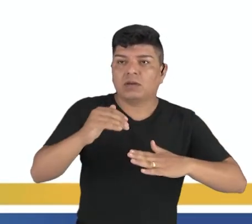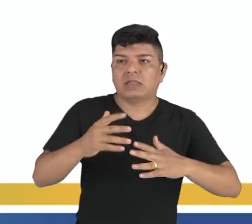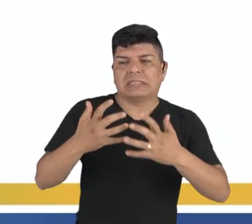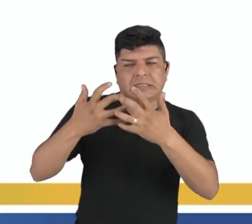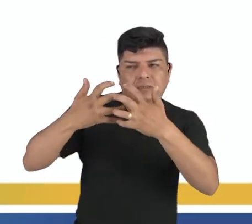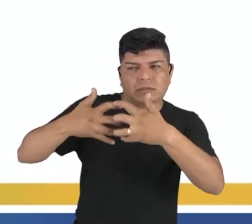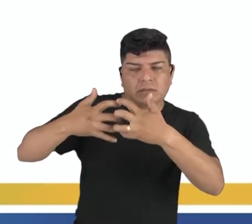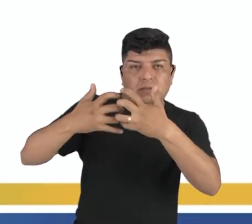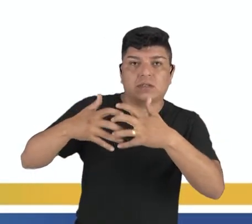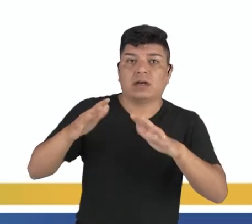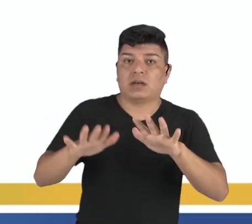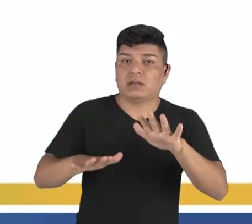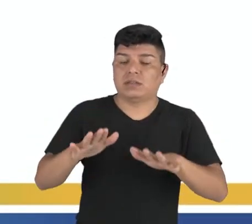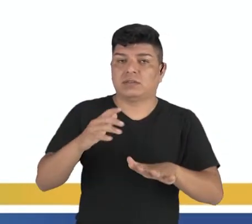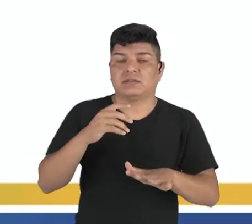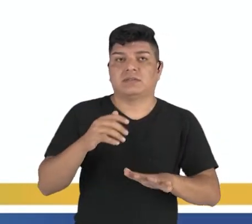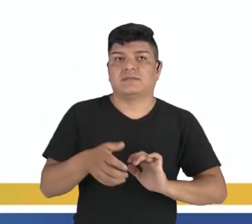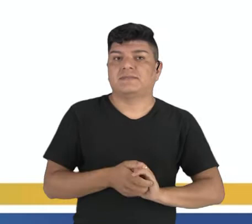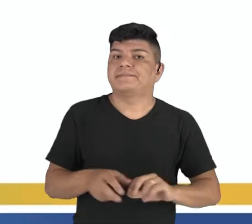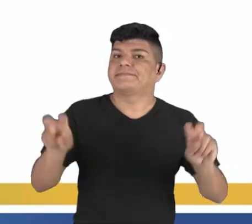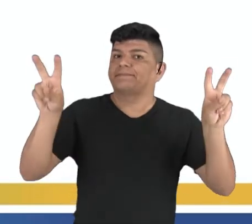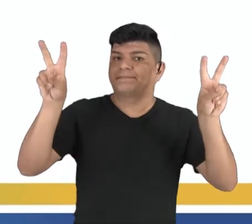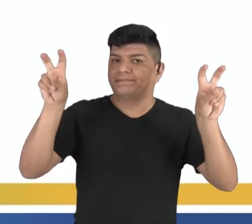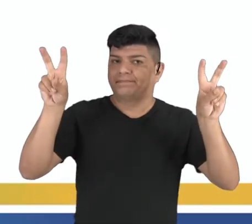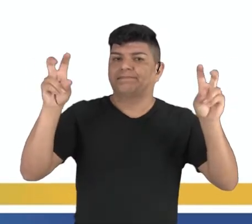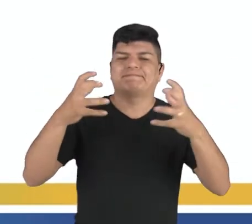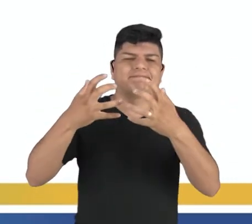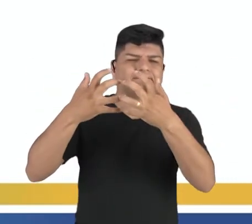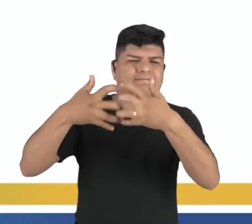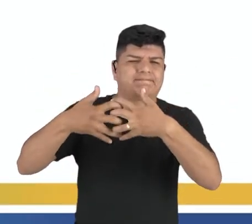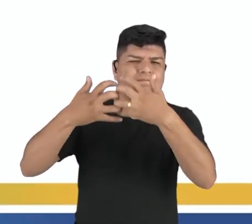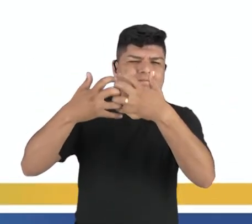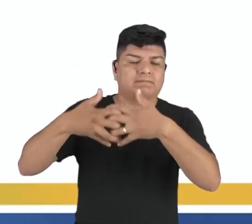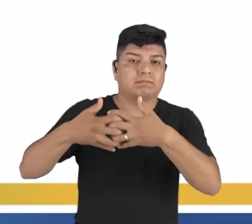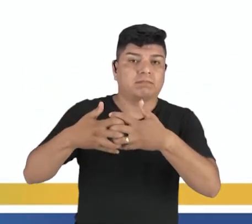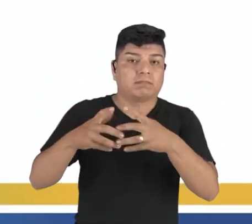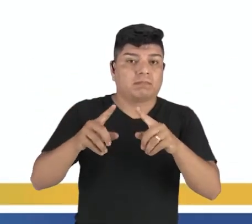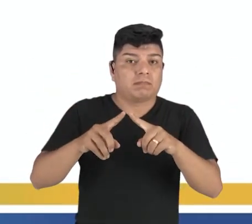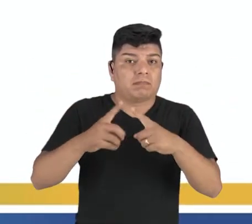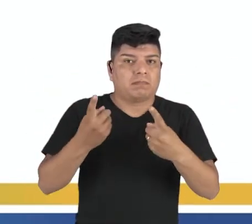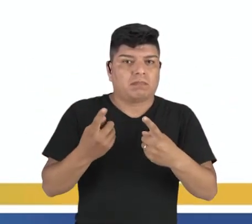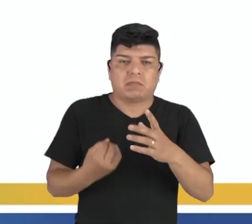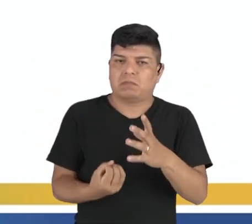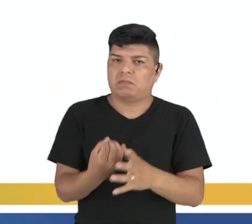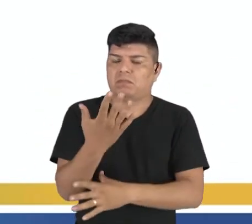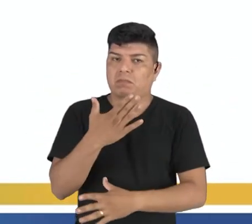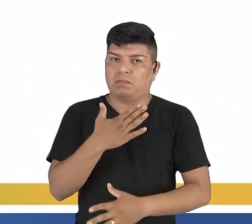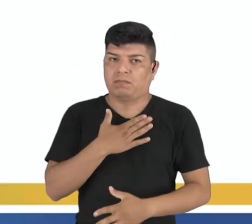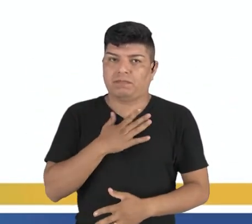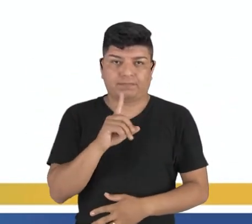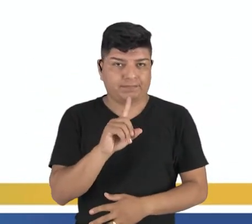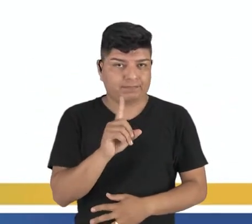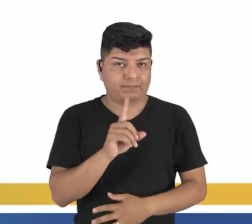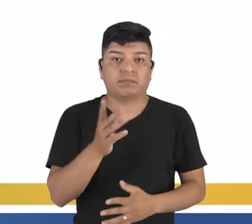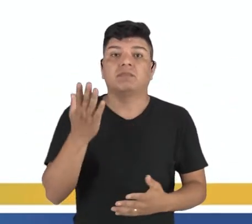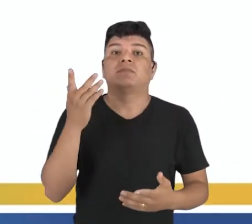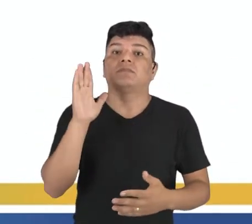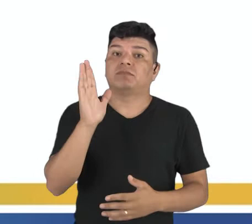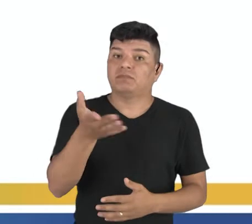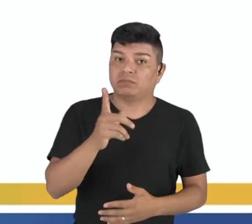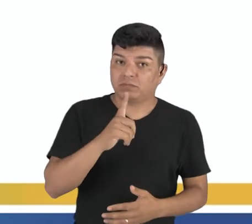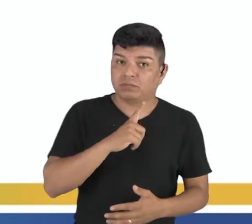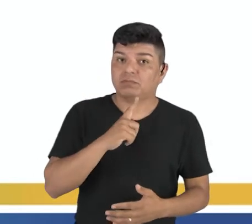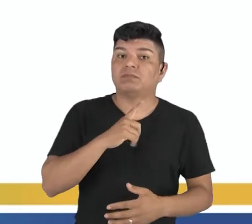meio confusos. É um tema muito complicado. Agora, não pense que é uma invenção minha. Isso já foi debatido por